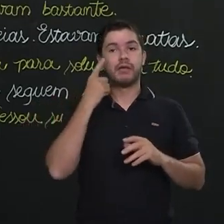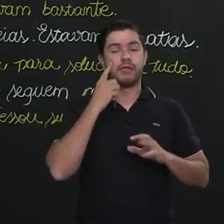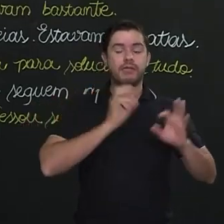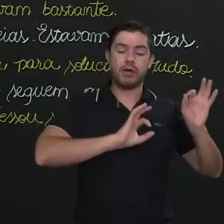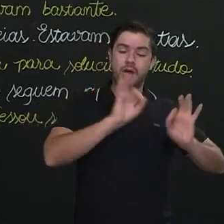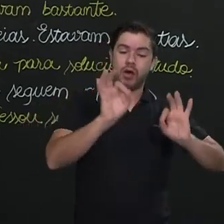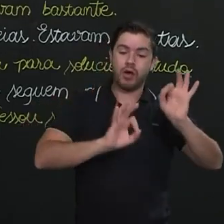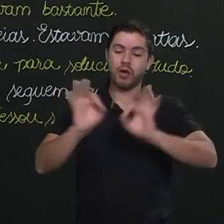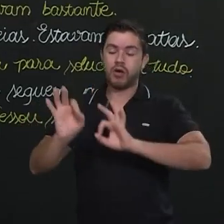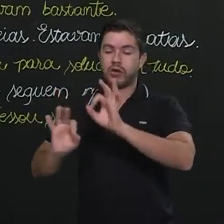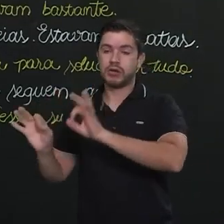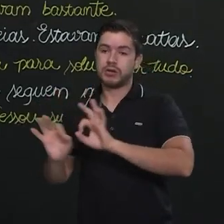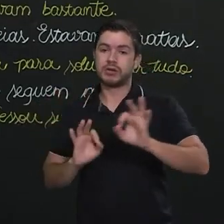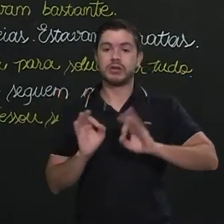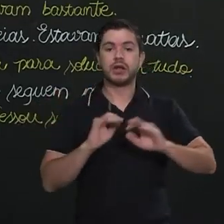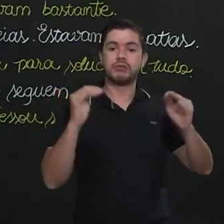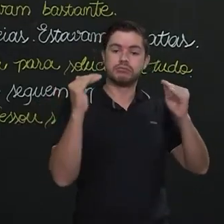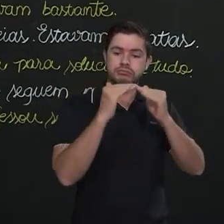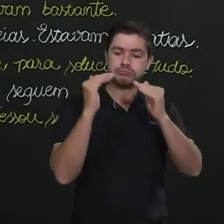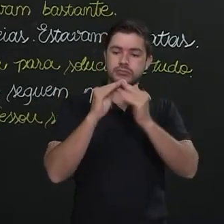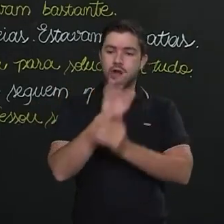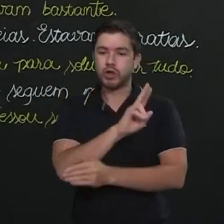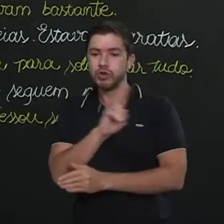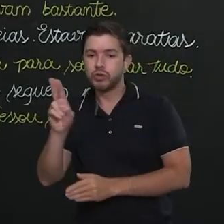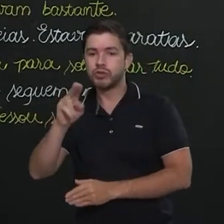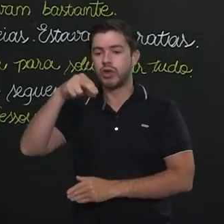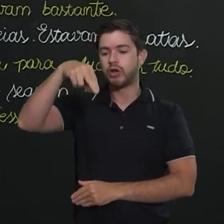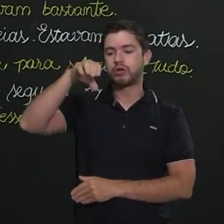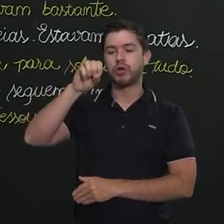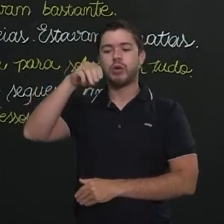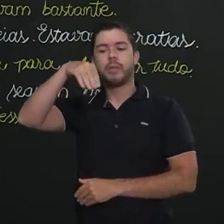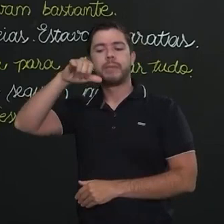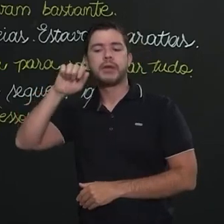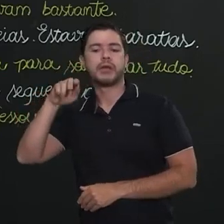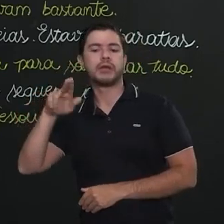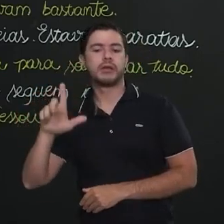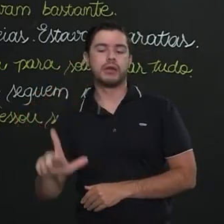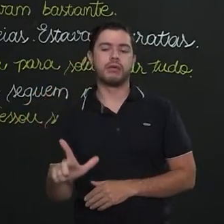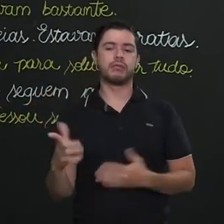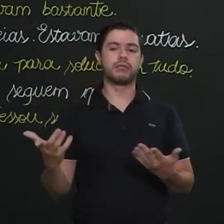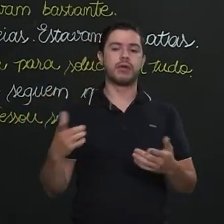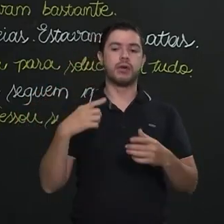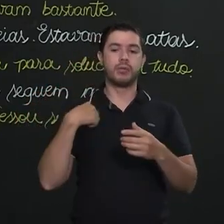ordem nominal, a gente percebe que nós temos um adjetivo